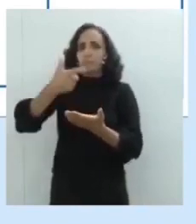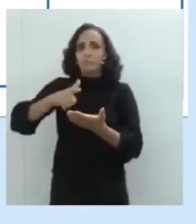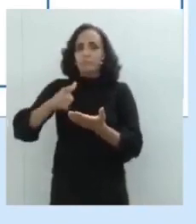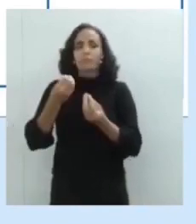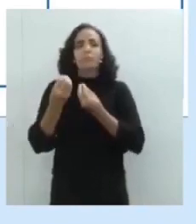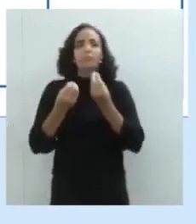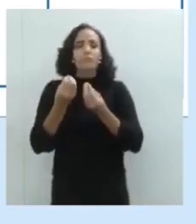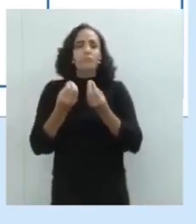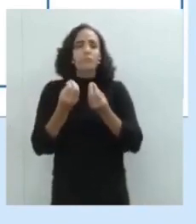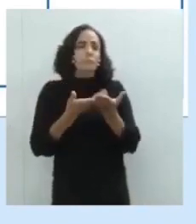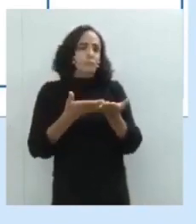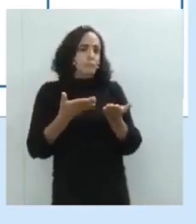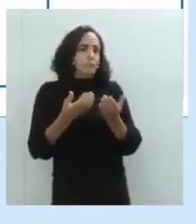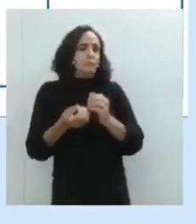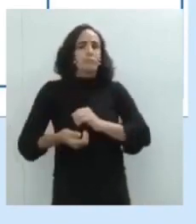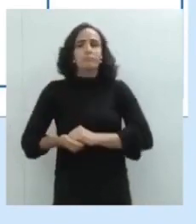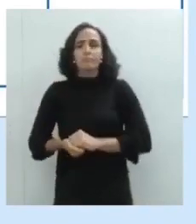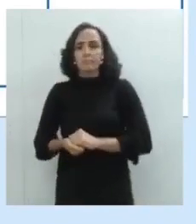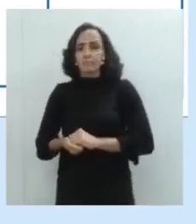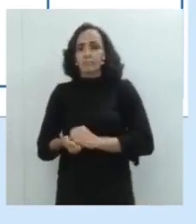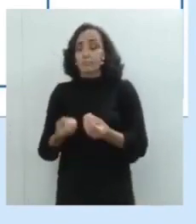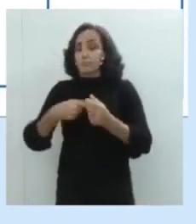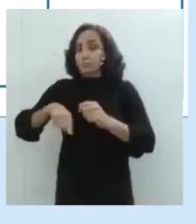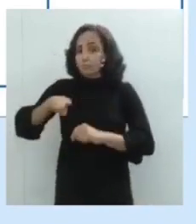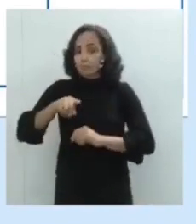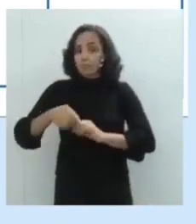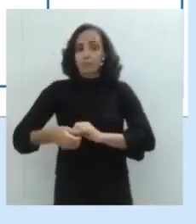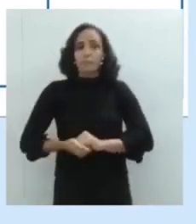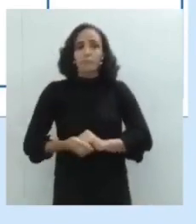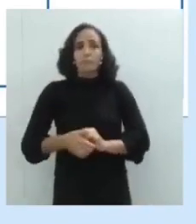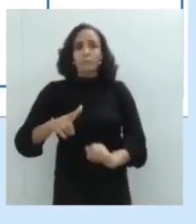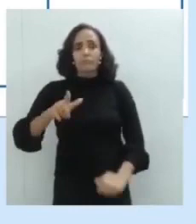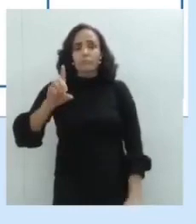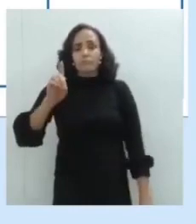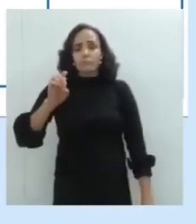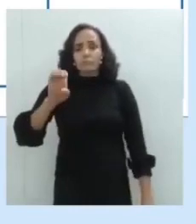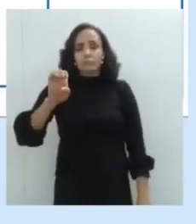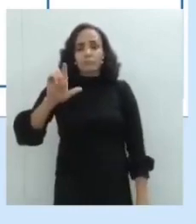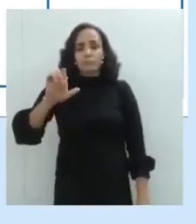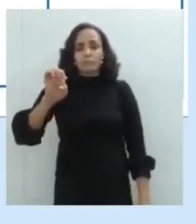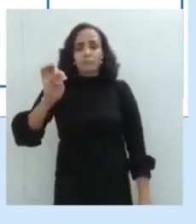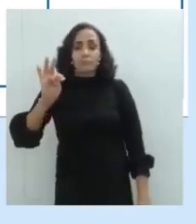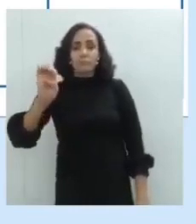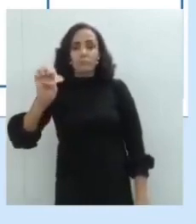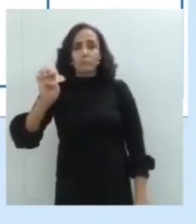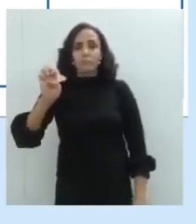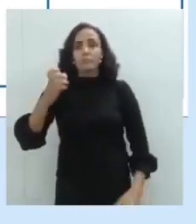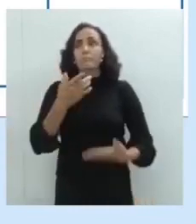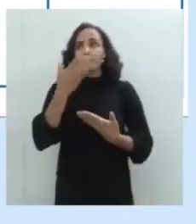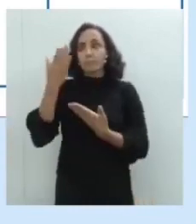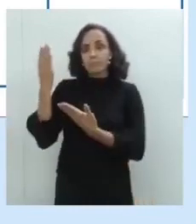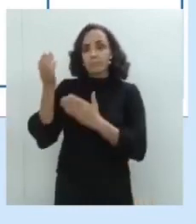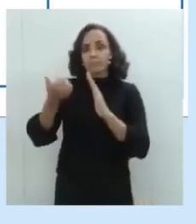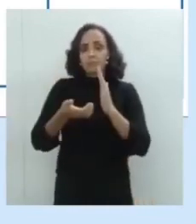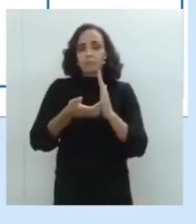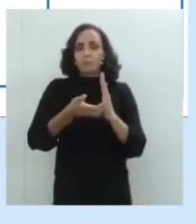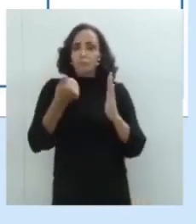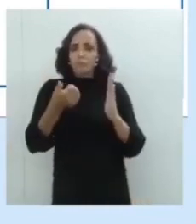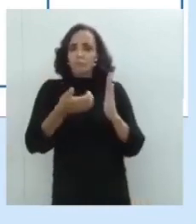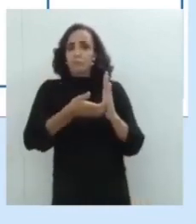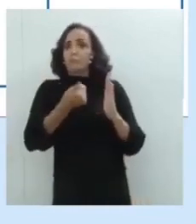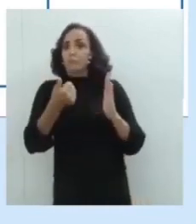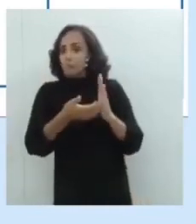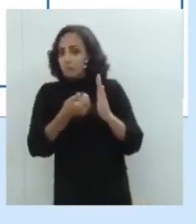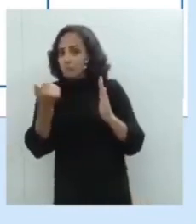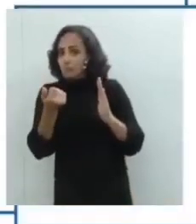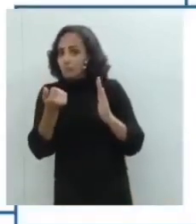na tabela ETEPAC do nosso banco de dados. E o delete, obviamente, faz a remoção dos dados